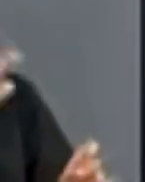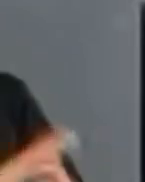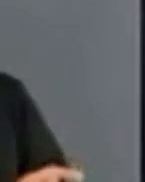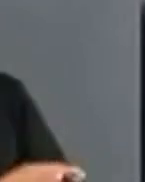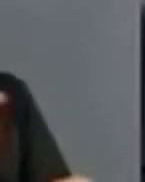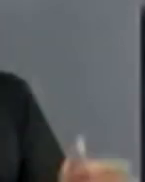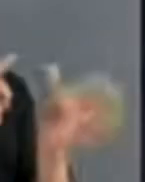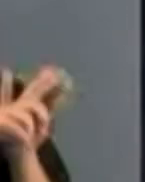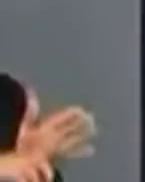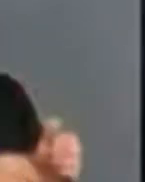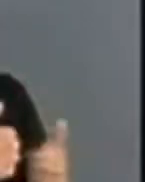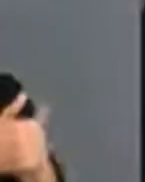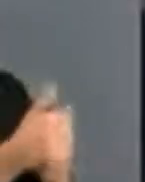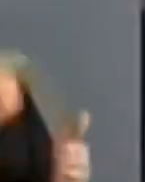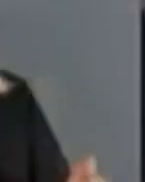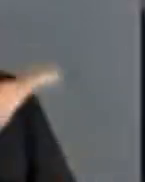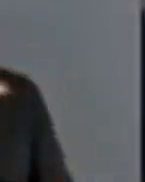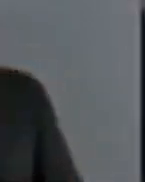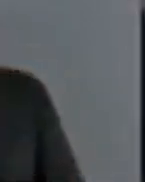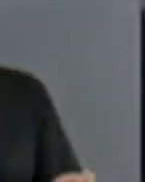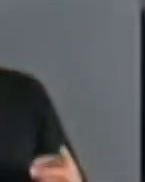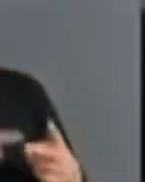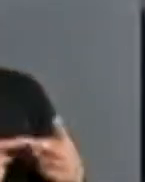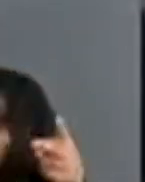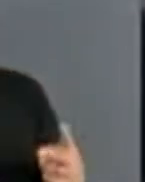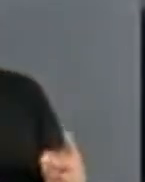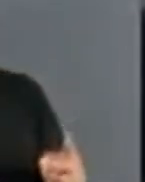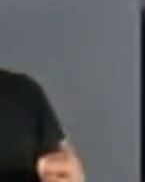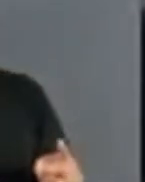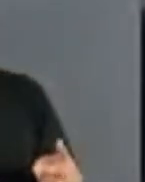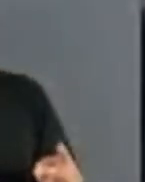é aquele que persegue, é aquele que mata, é aquele que não aguenta a diferença.